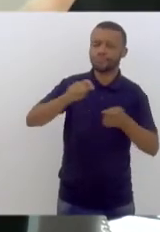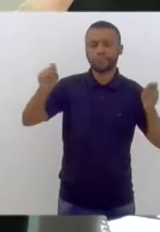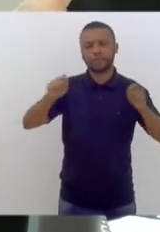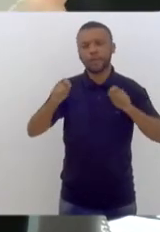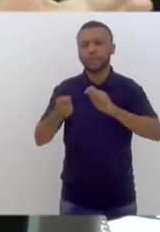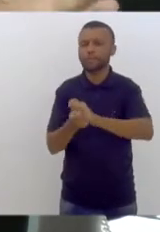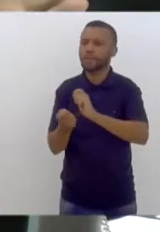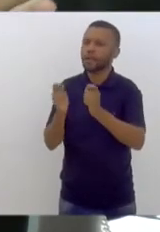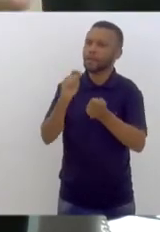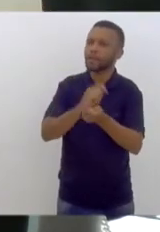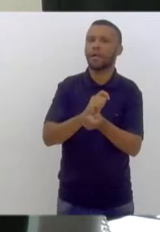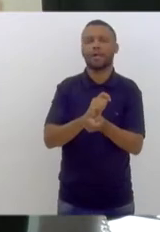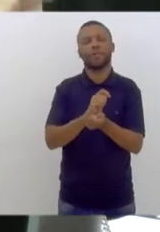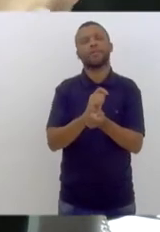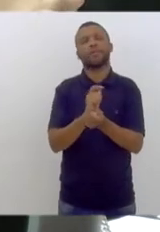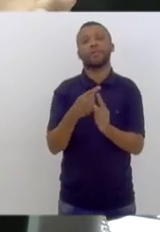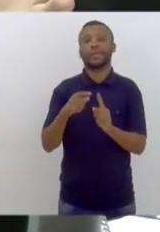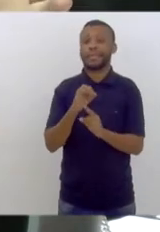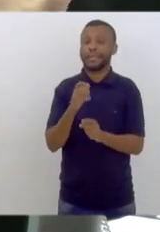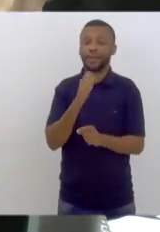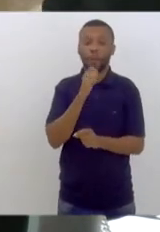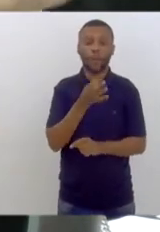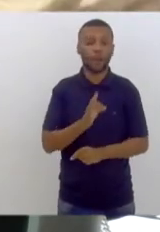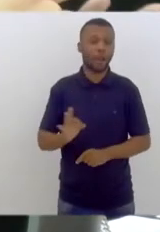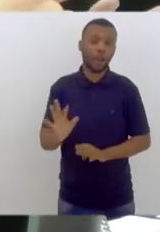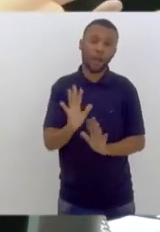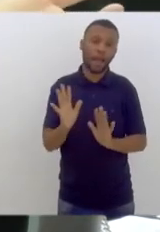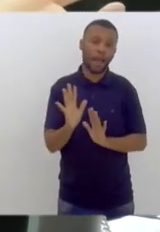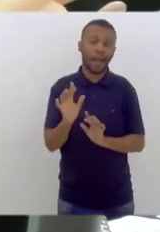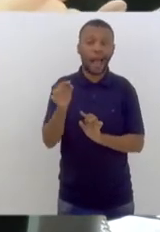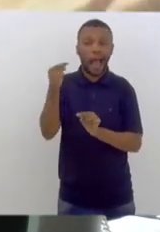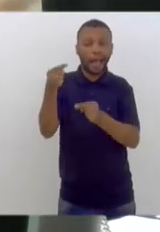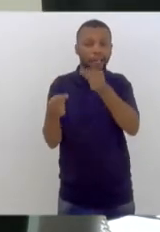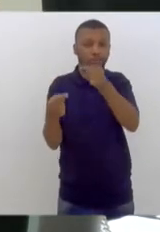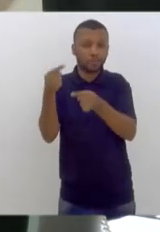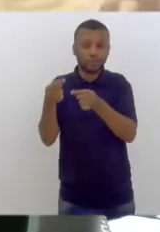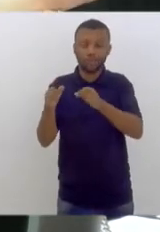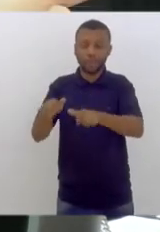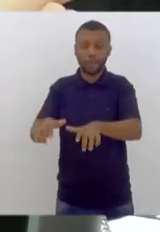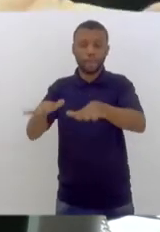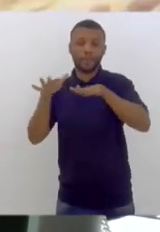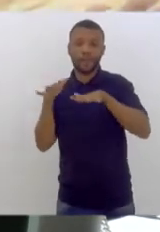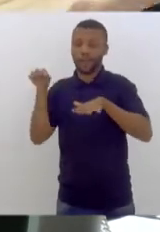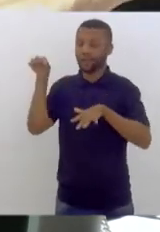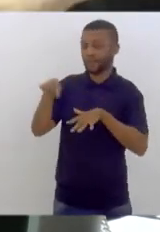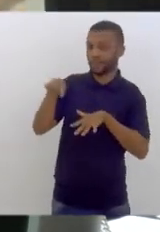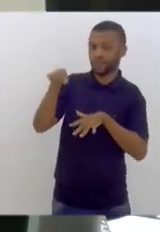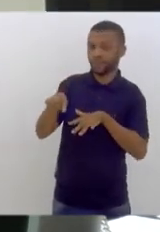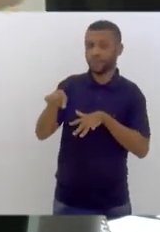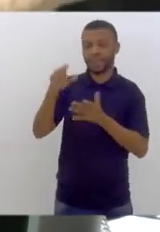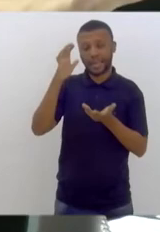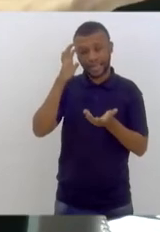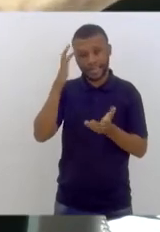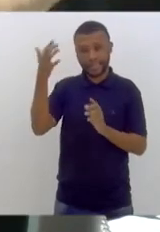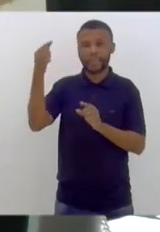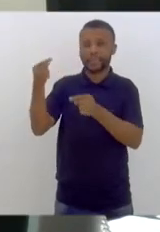possíveis. Porque, se não for assim, a disputa vai para o plenário. No plenário,